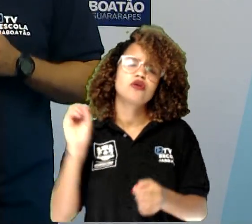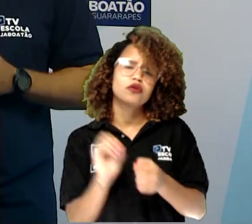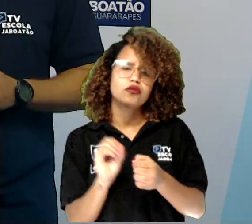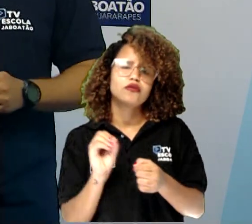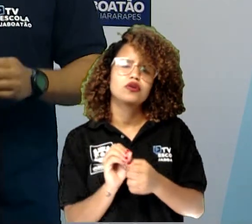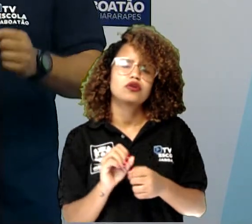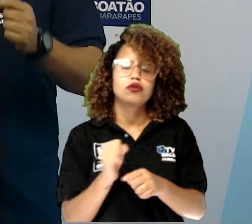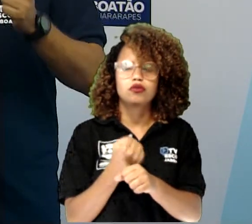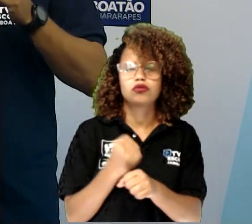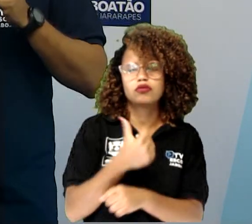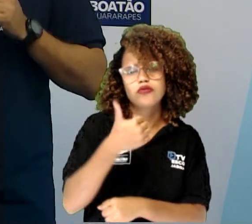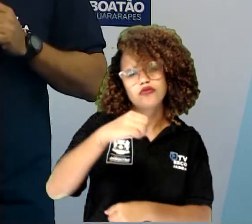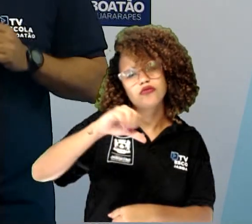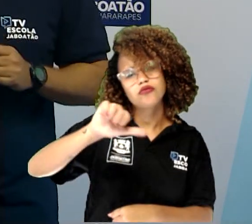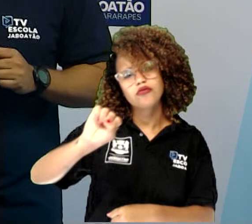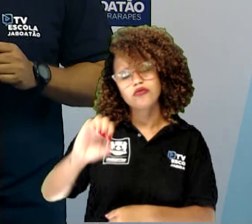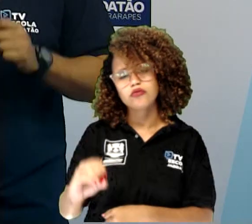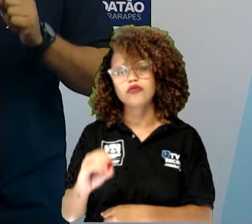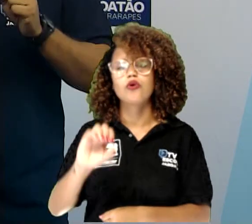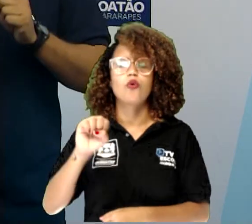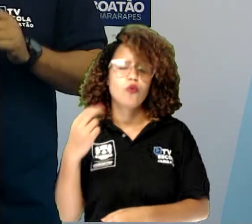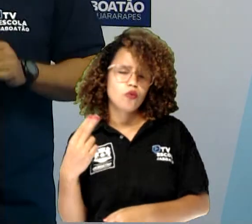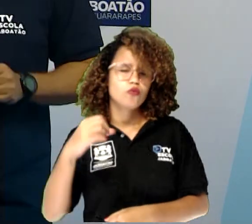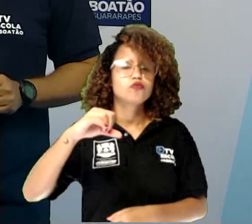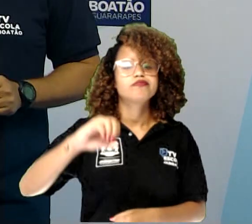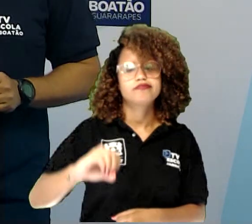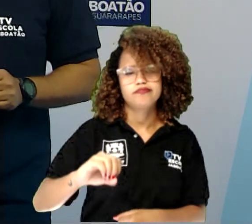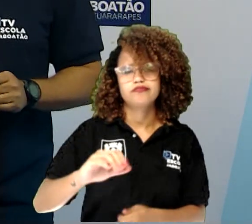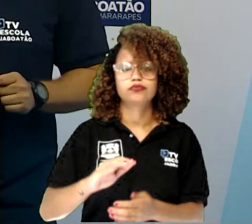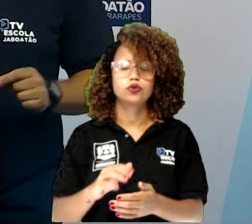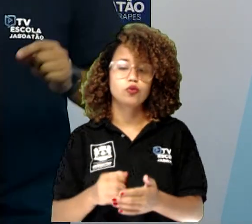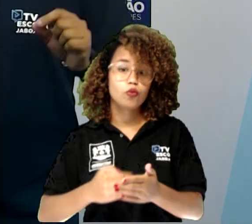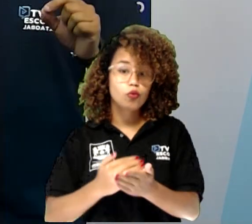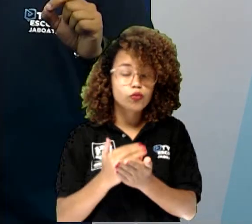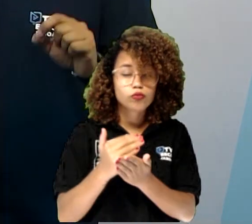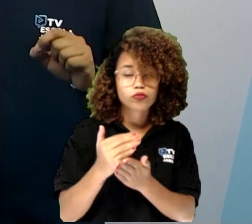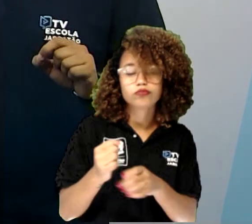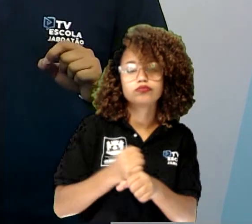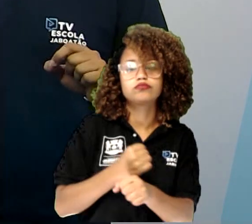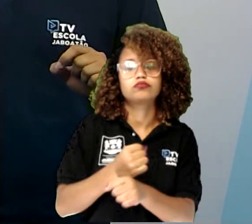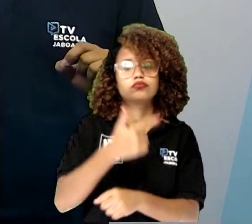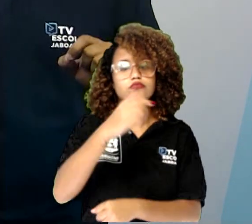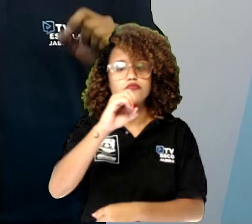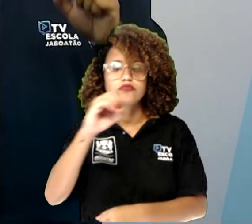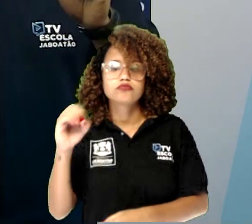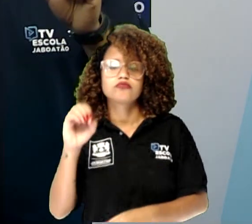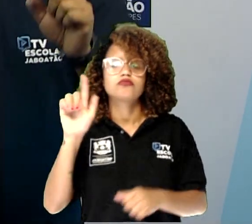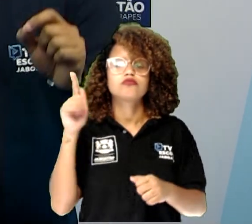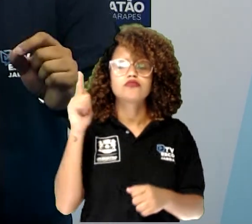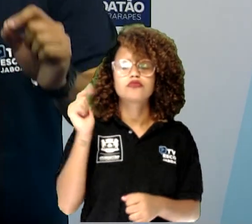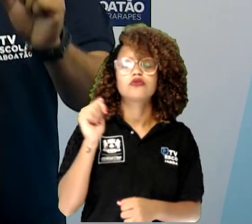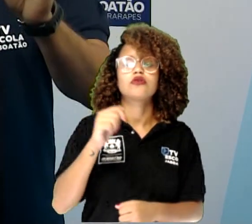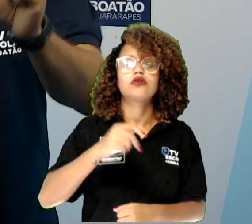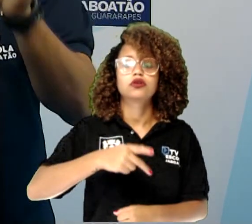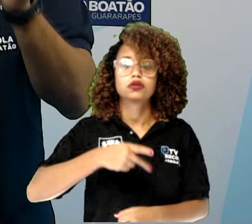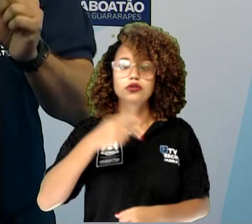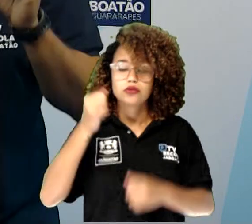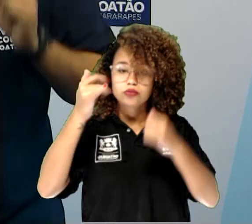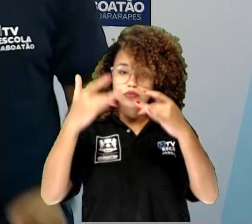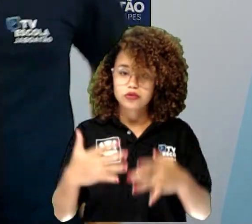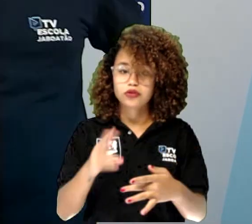dos anos 80, anos 90, início dos anos 2000, o que a geografia chama de migração